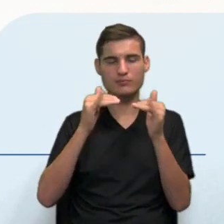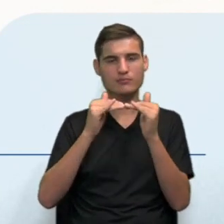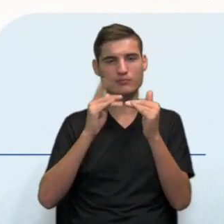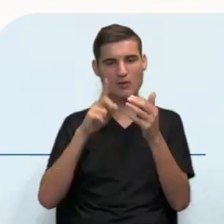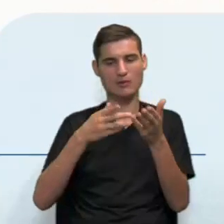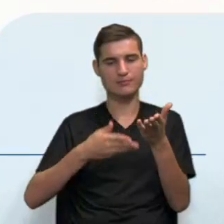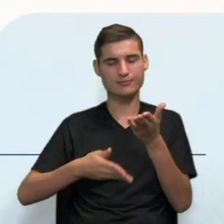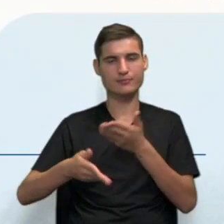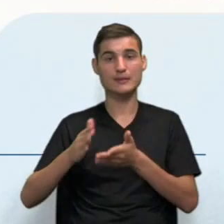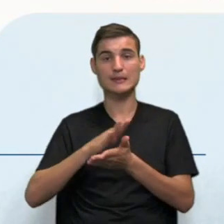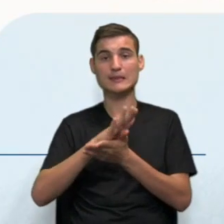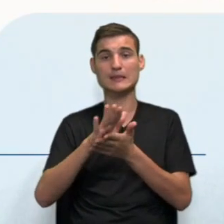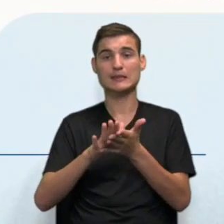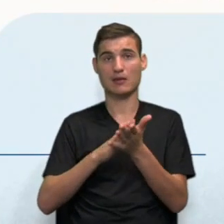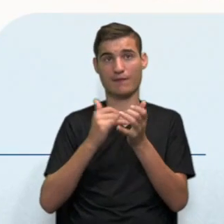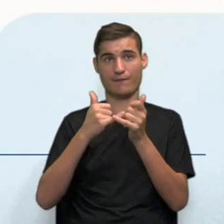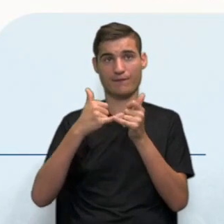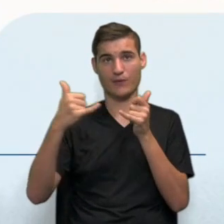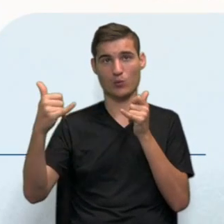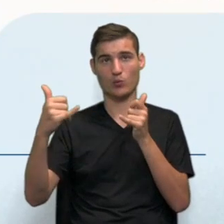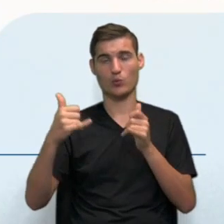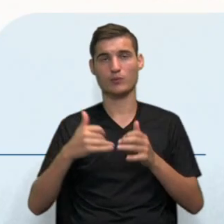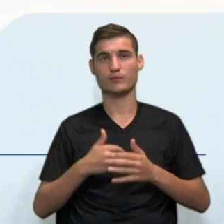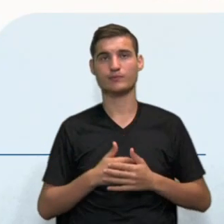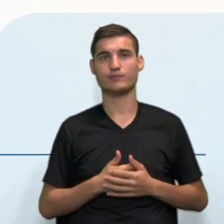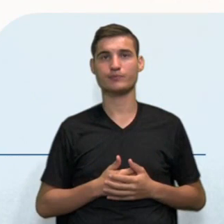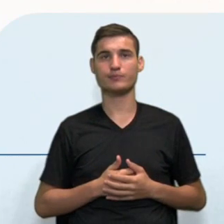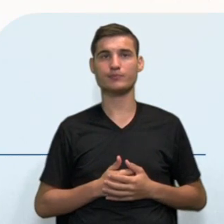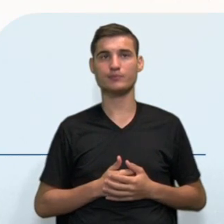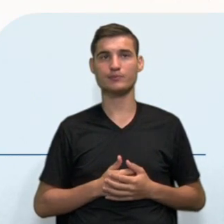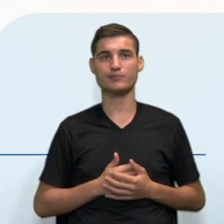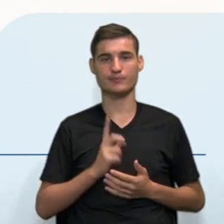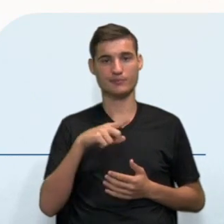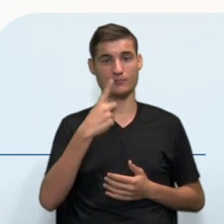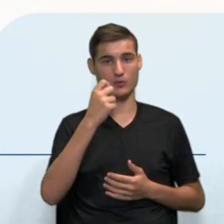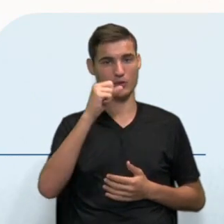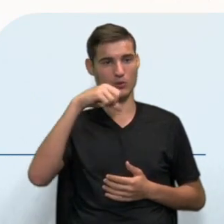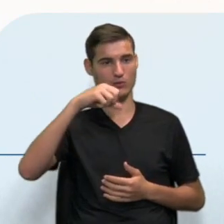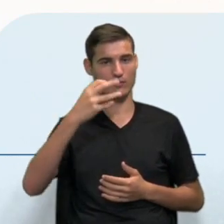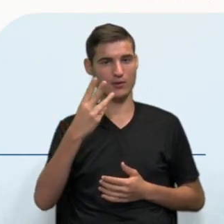seja, sem fio. Sem fio.